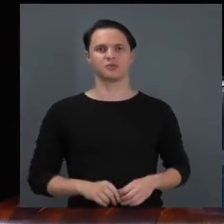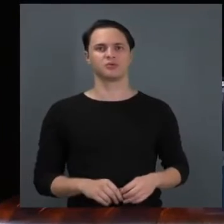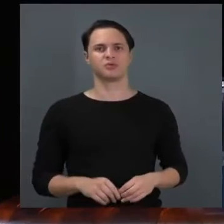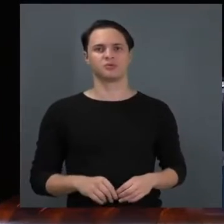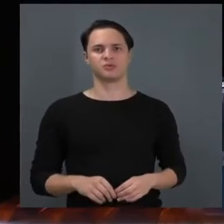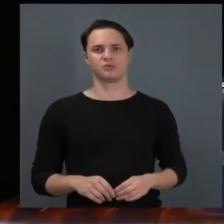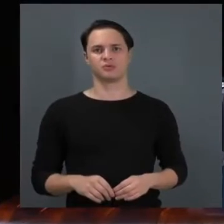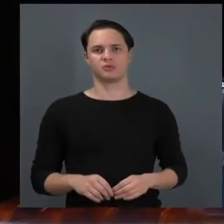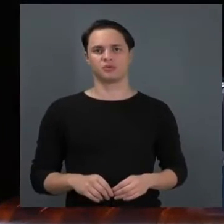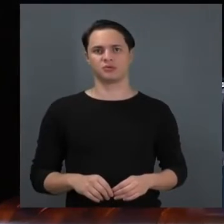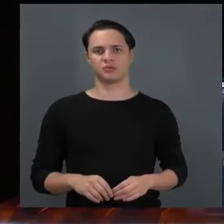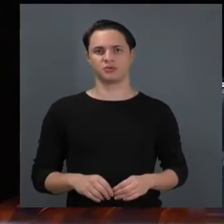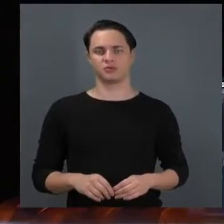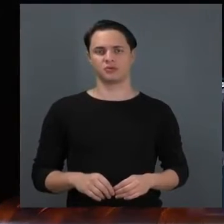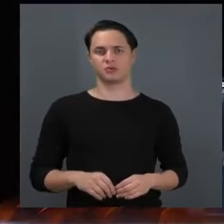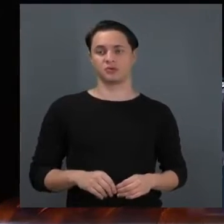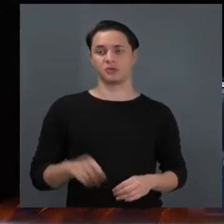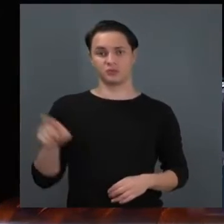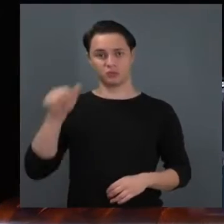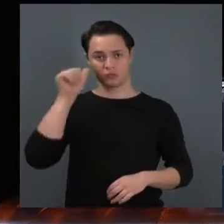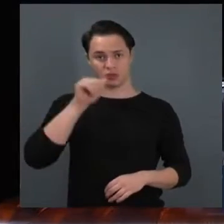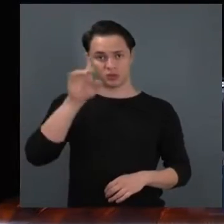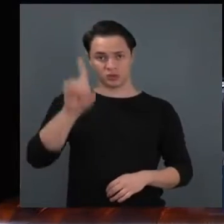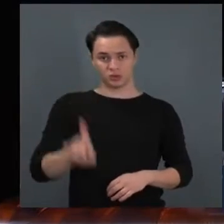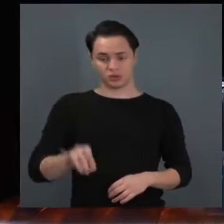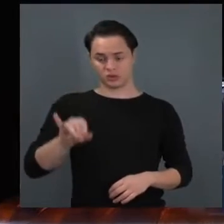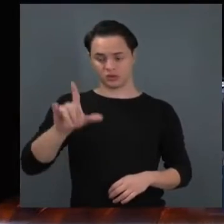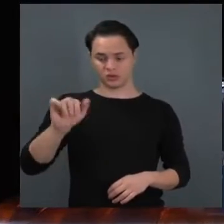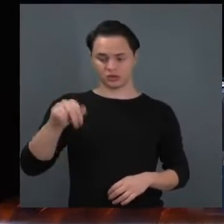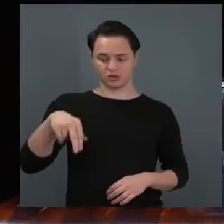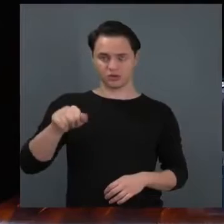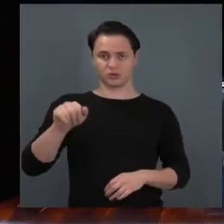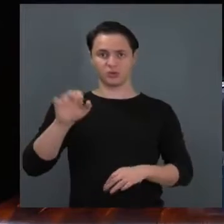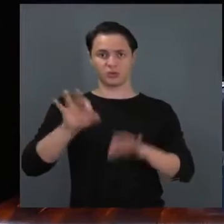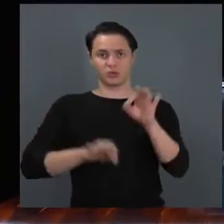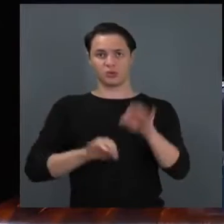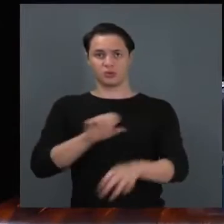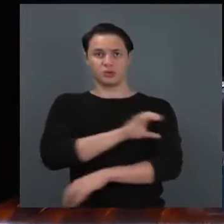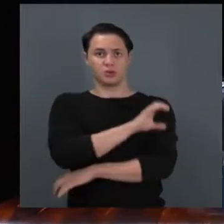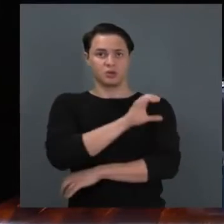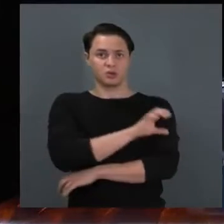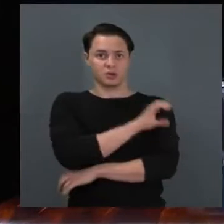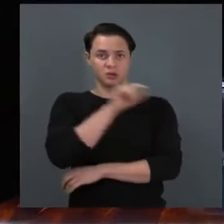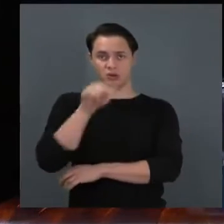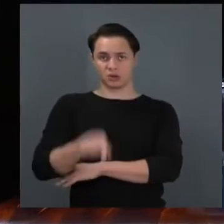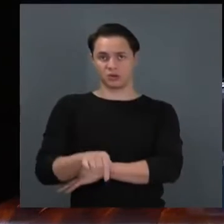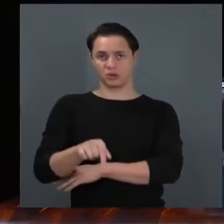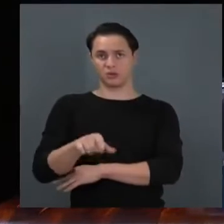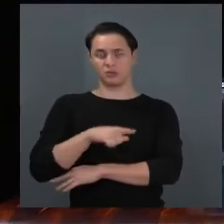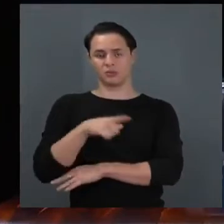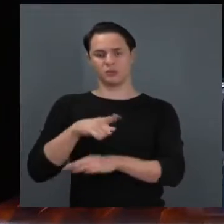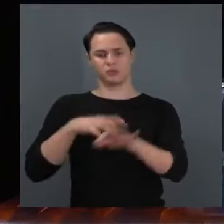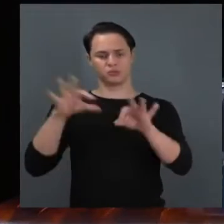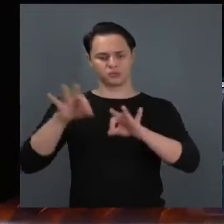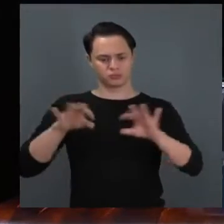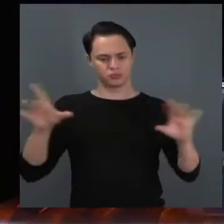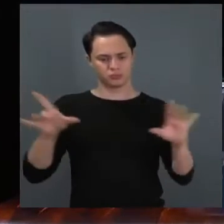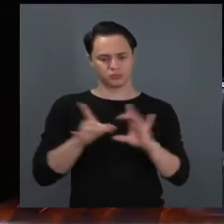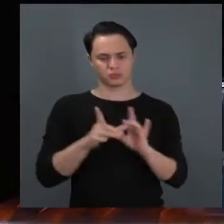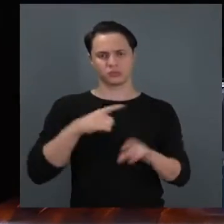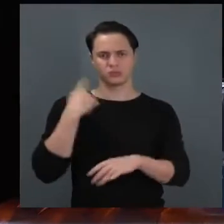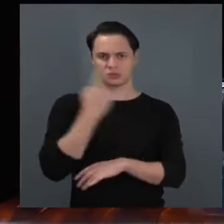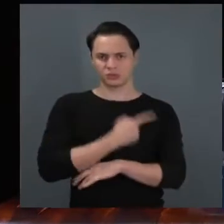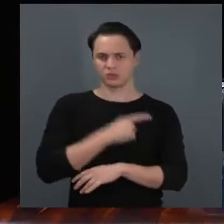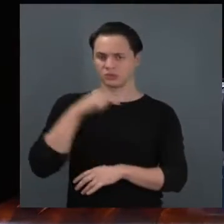A diretora Ilana, que está coordenando isso aqui no Senado, né? Mas unindo todos nós, os